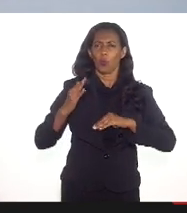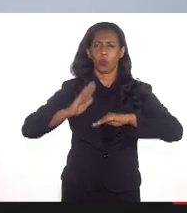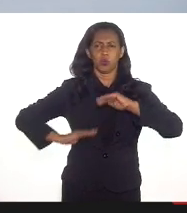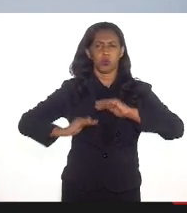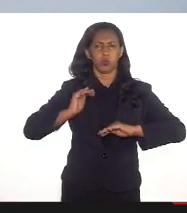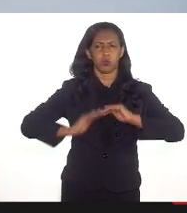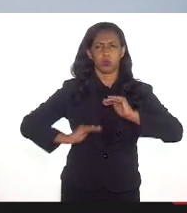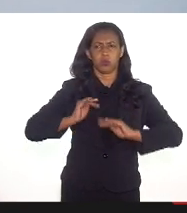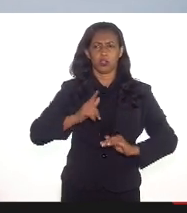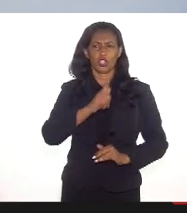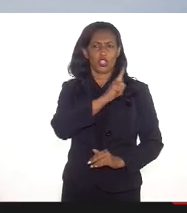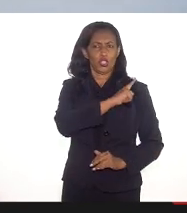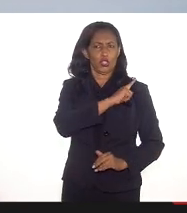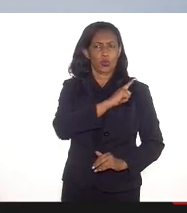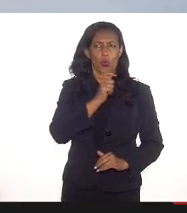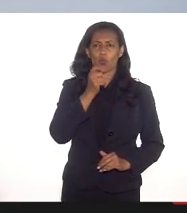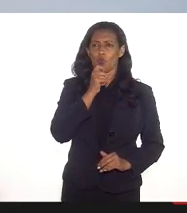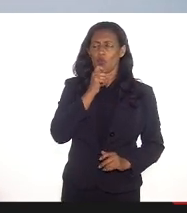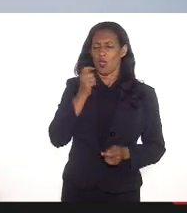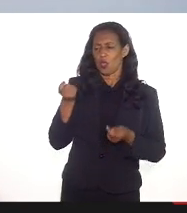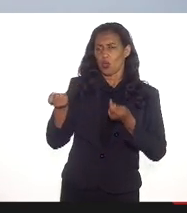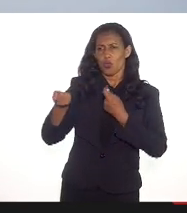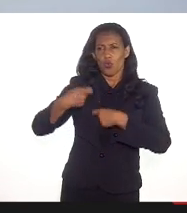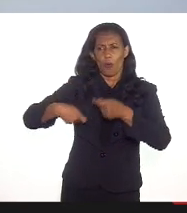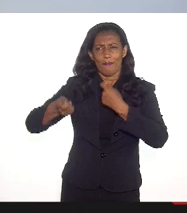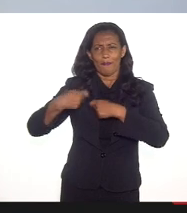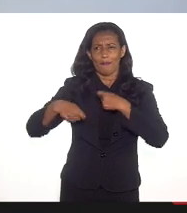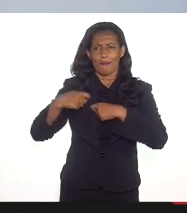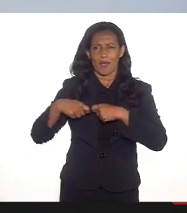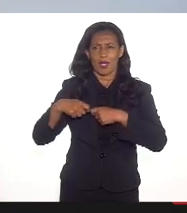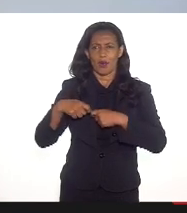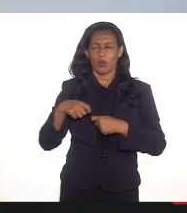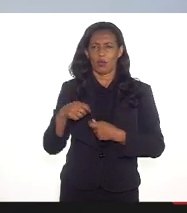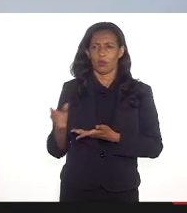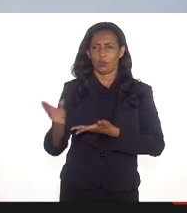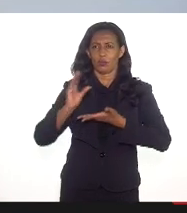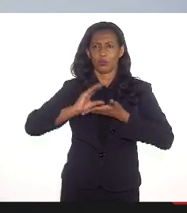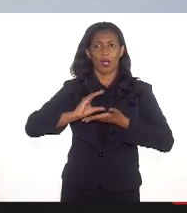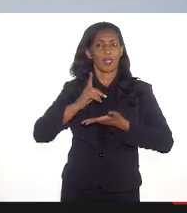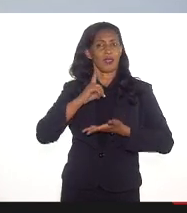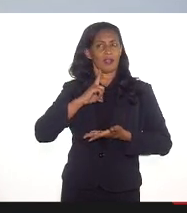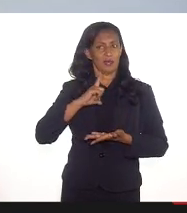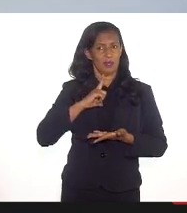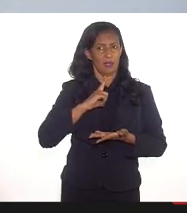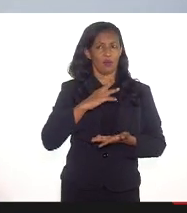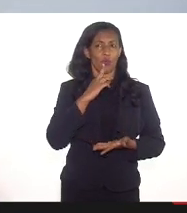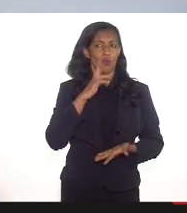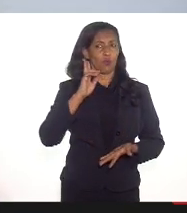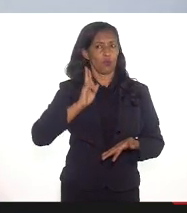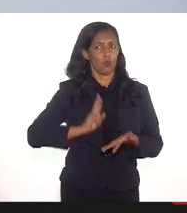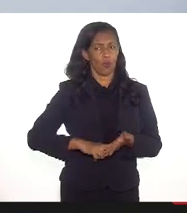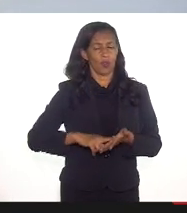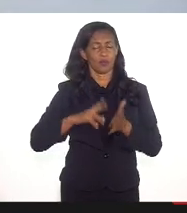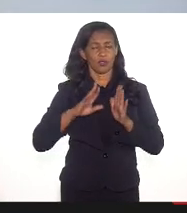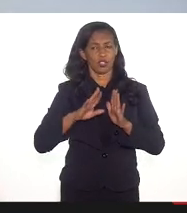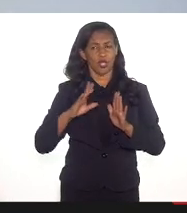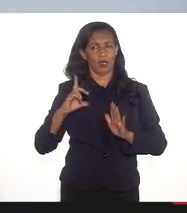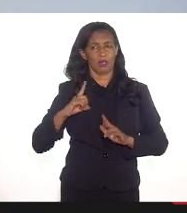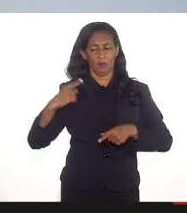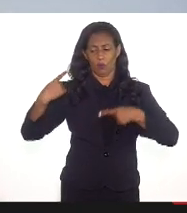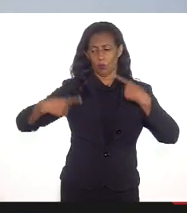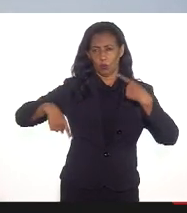domínio técnico em relação ao recurso que têm. Reconheço que, com isso, foi inaugurado um debate que